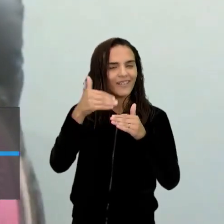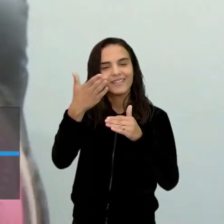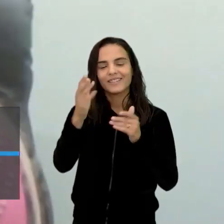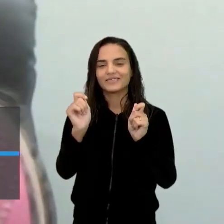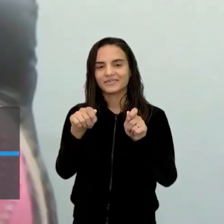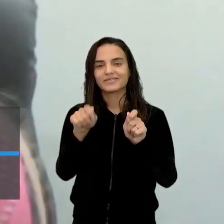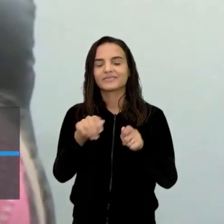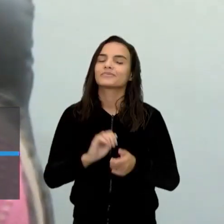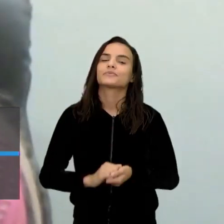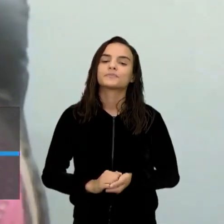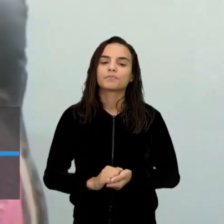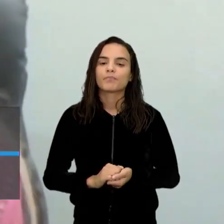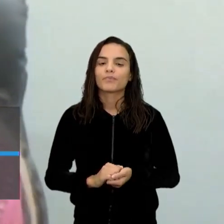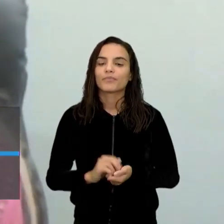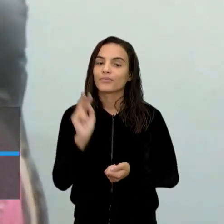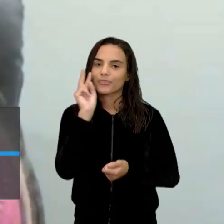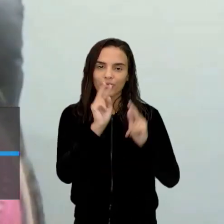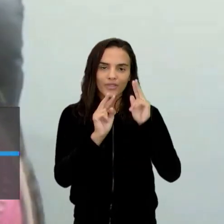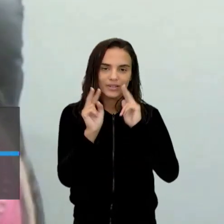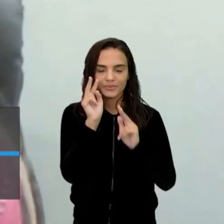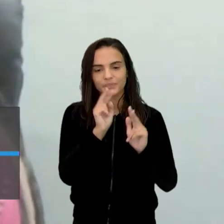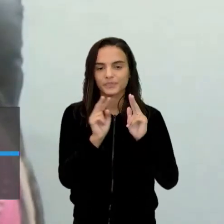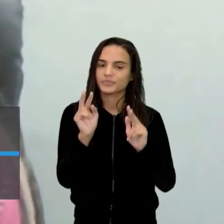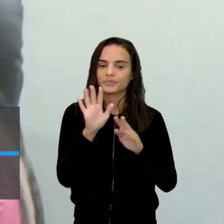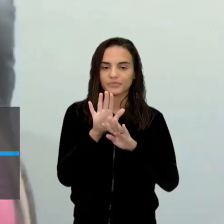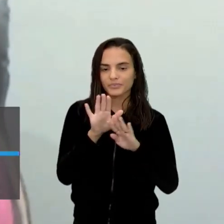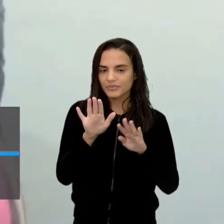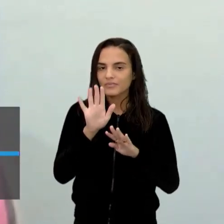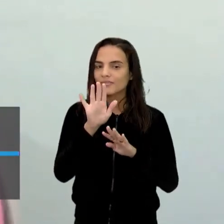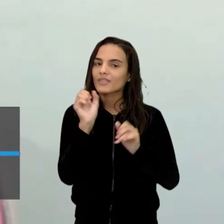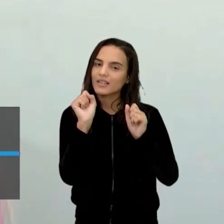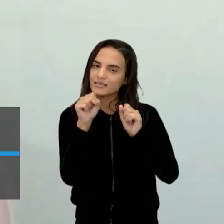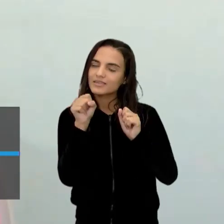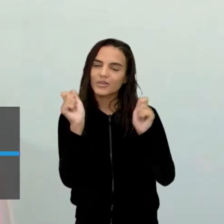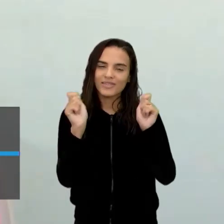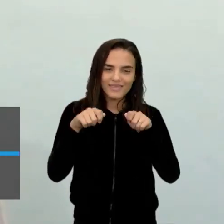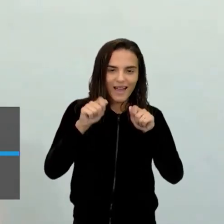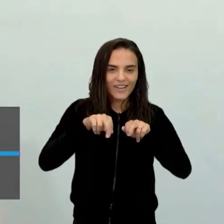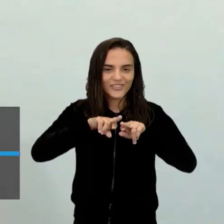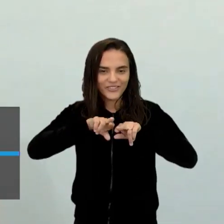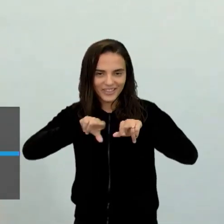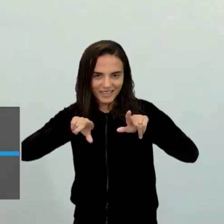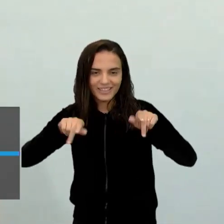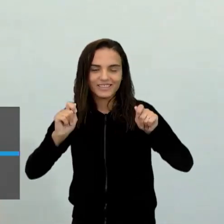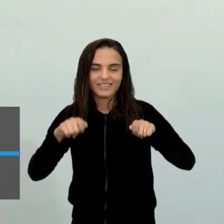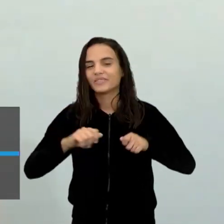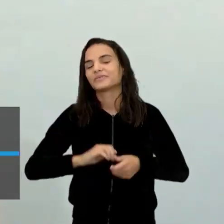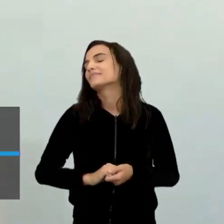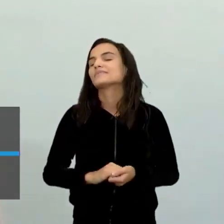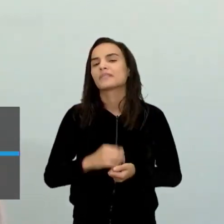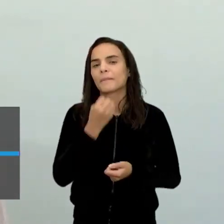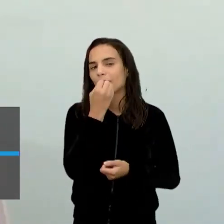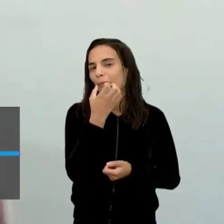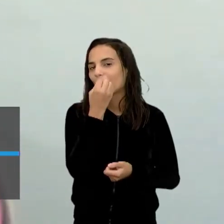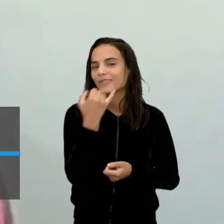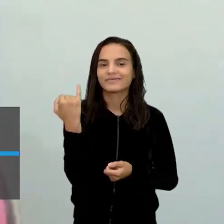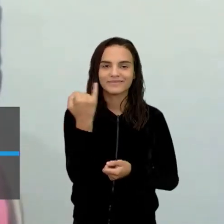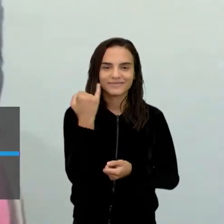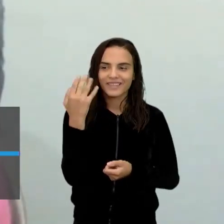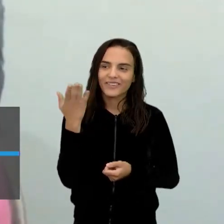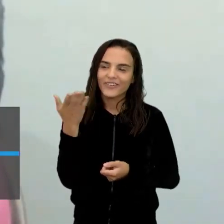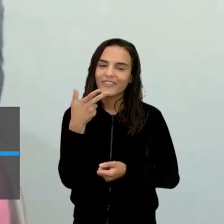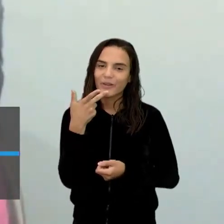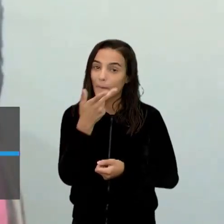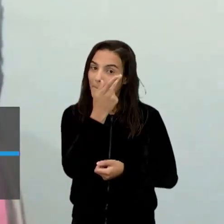né, não olhando para a limitação somente, sim para as possibilidades, e muito rico essa questão dele ter falado